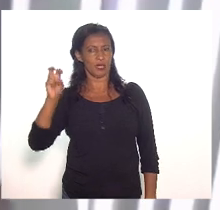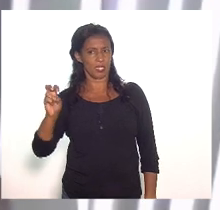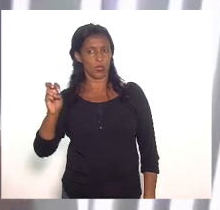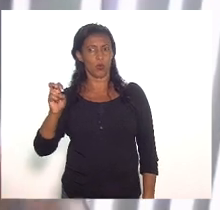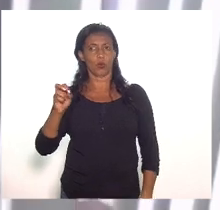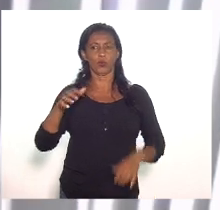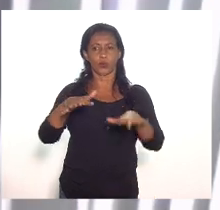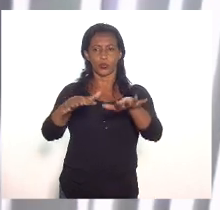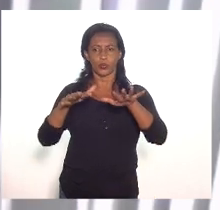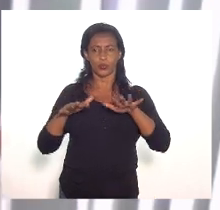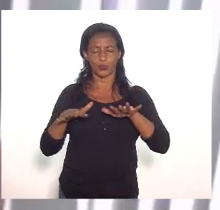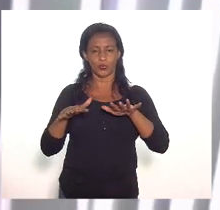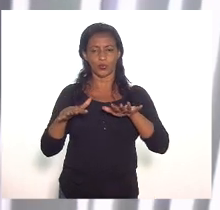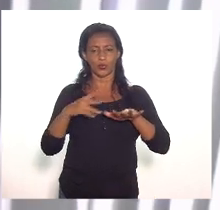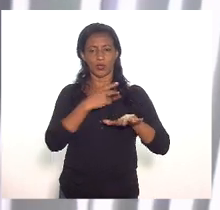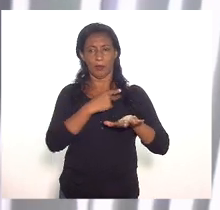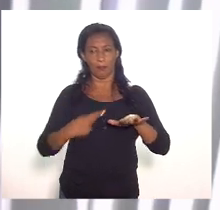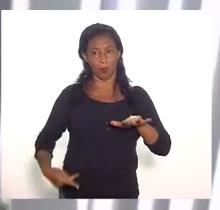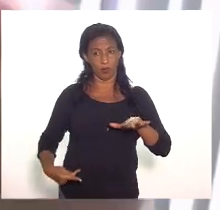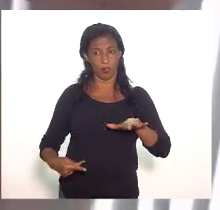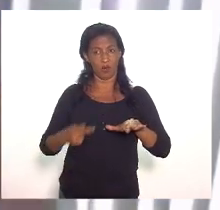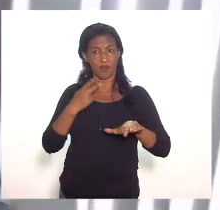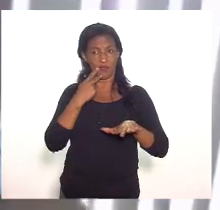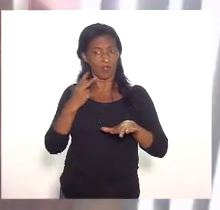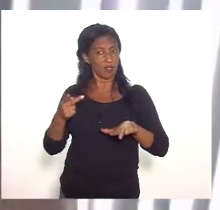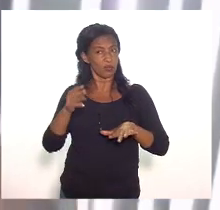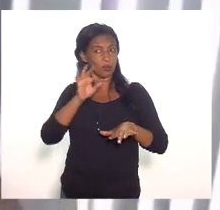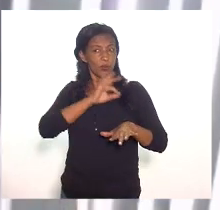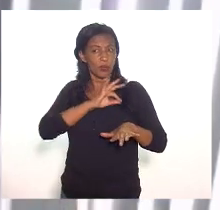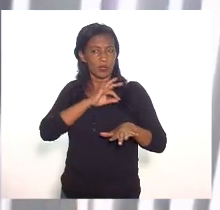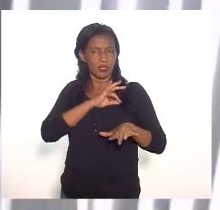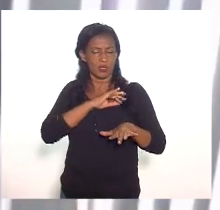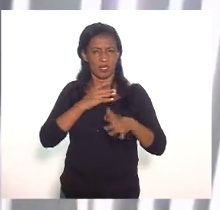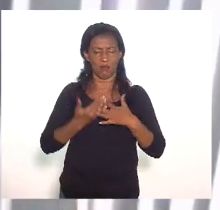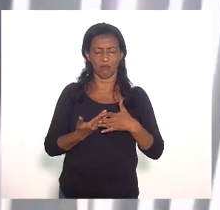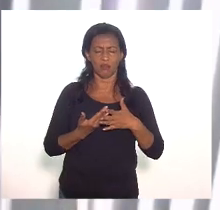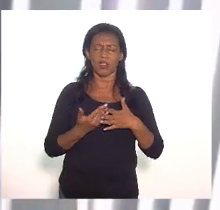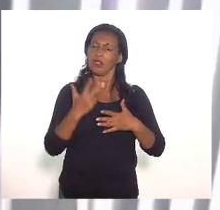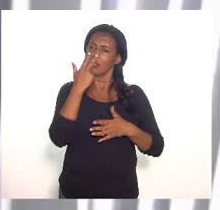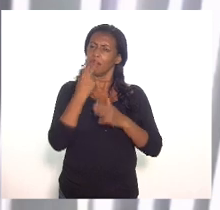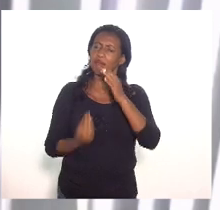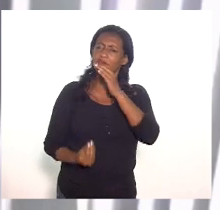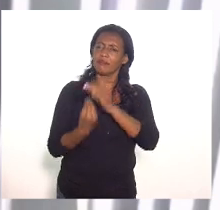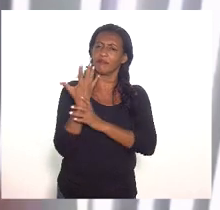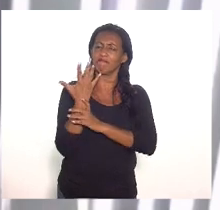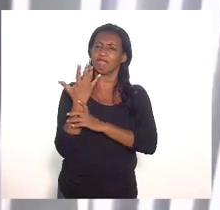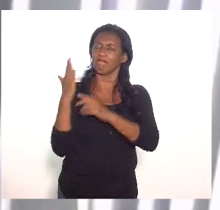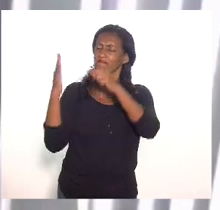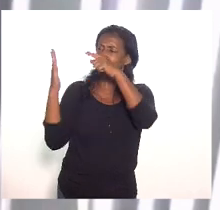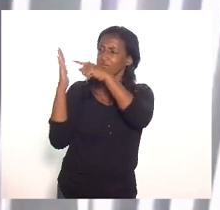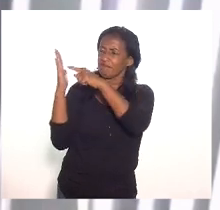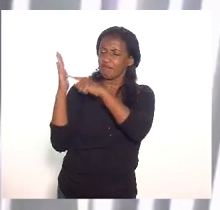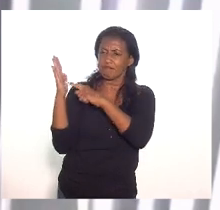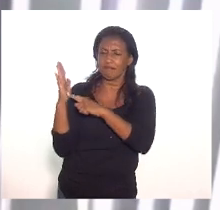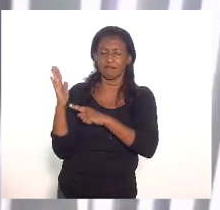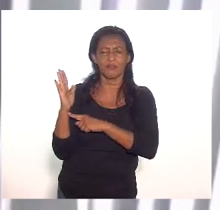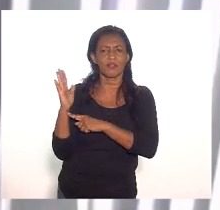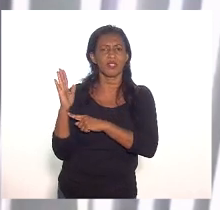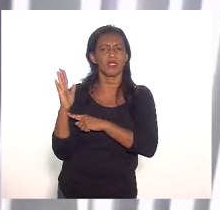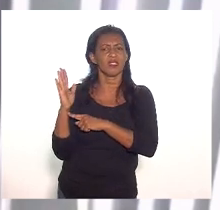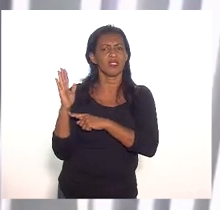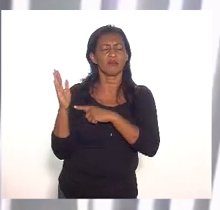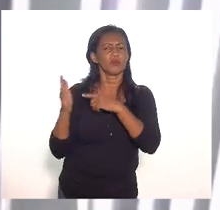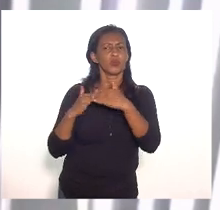da letalidade policial. E apareceram vários indicadores que não são indicadores chutados,